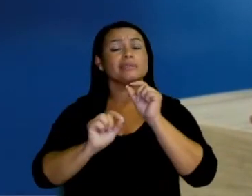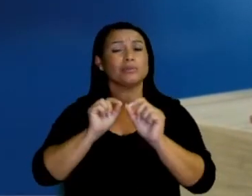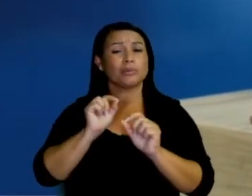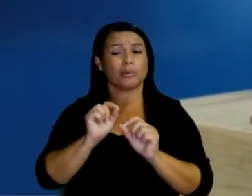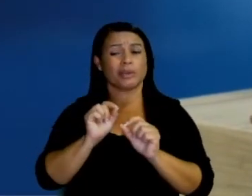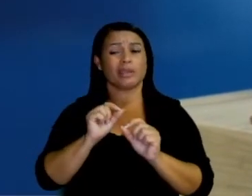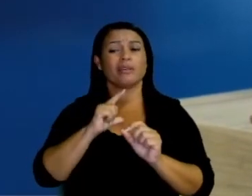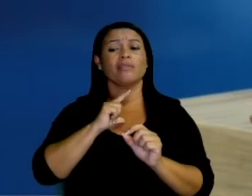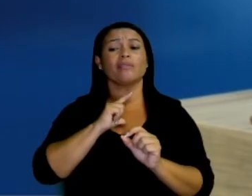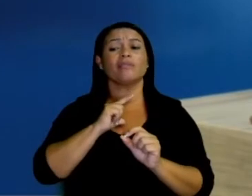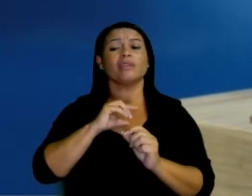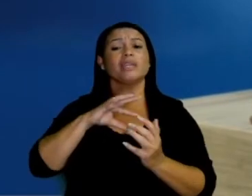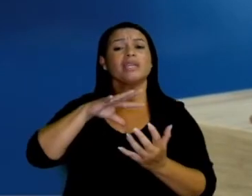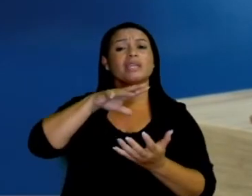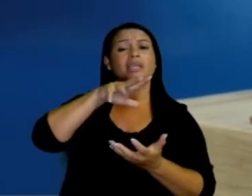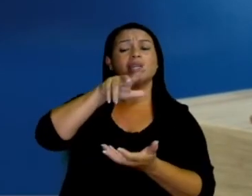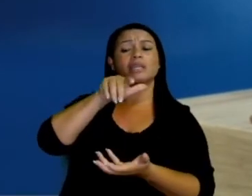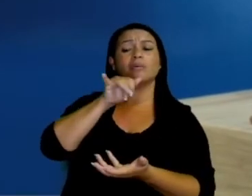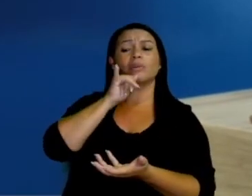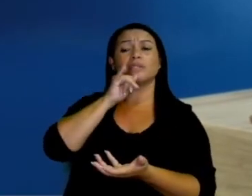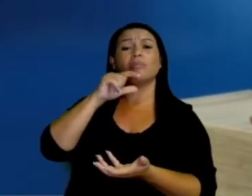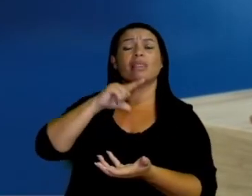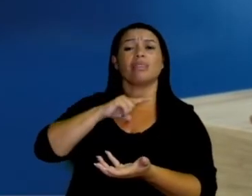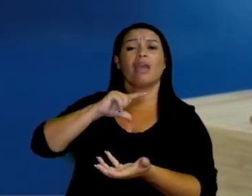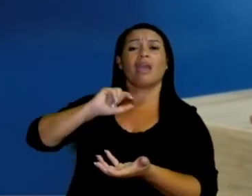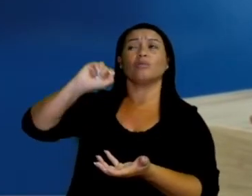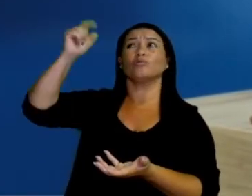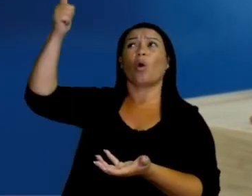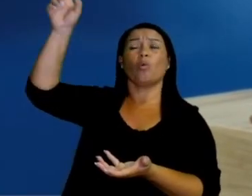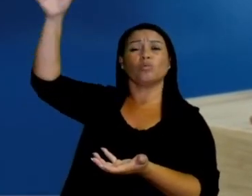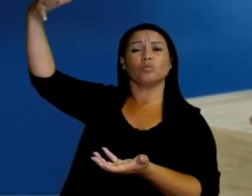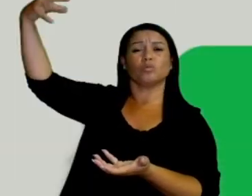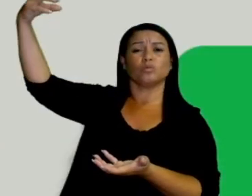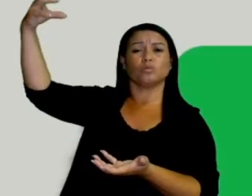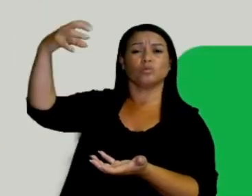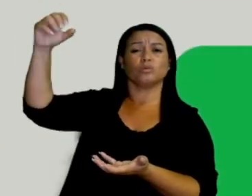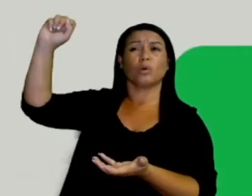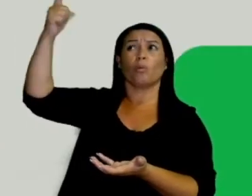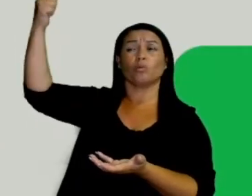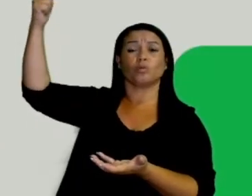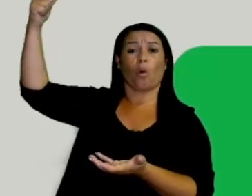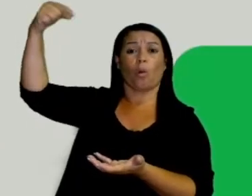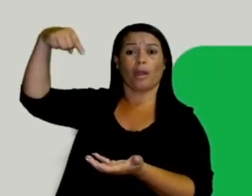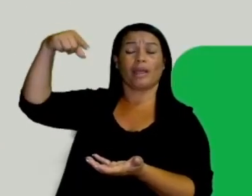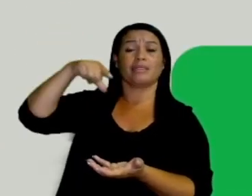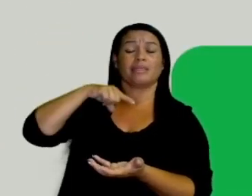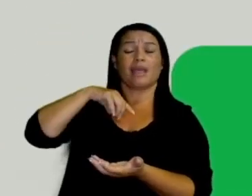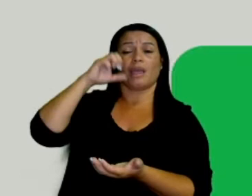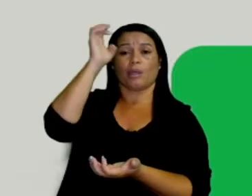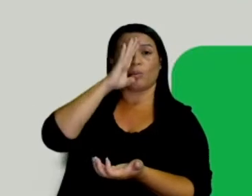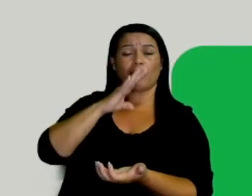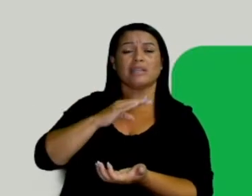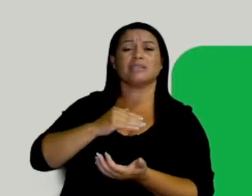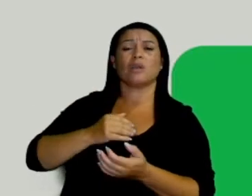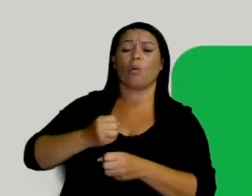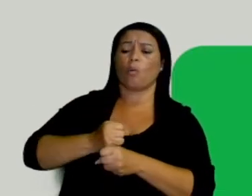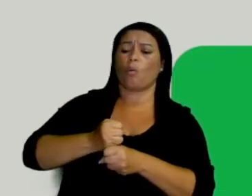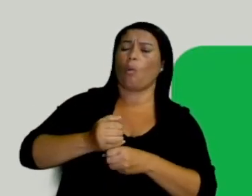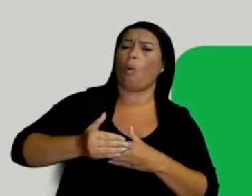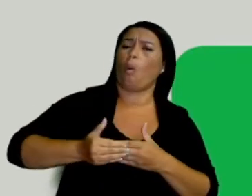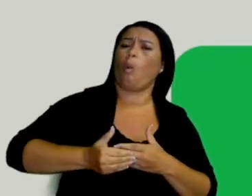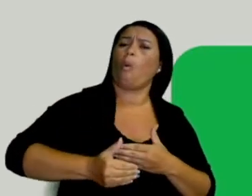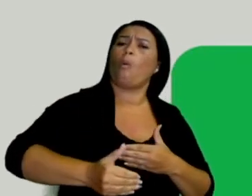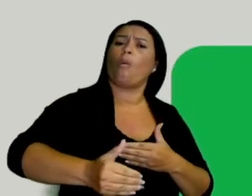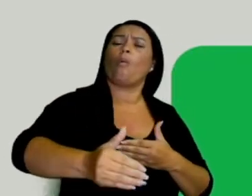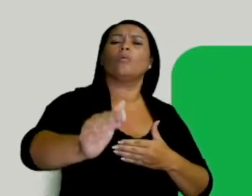quer dizer isso? É uma região que recebe muita radiação solar, né? E essa radiação solar imensa que a gente recebe ao longo do ano, uma quantidade